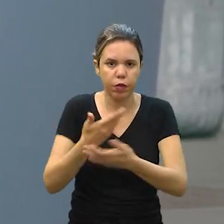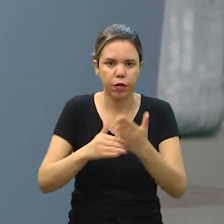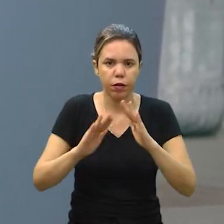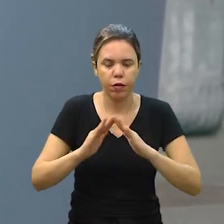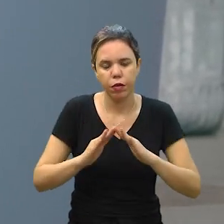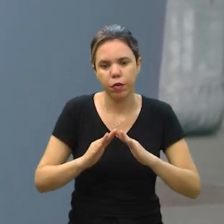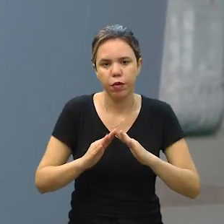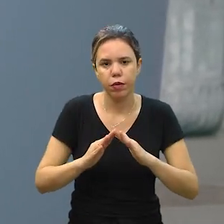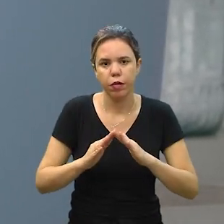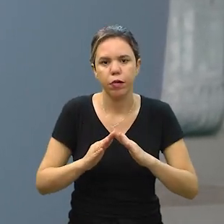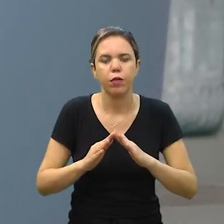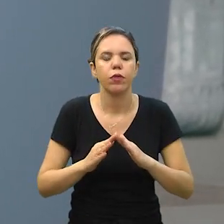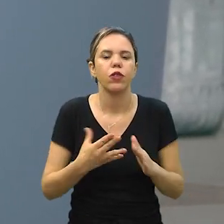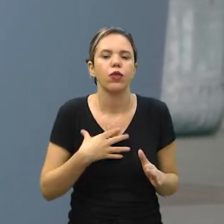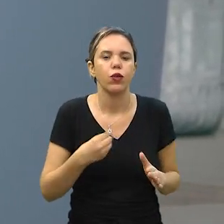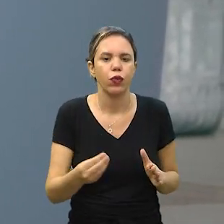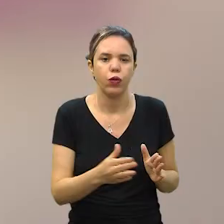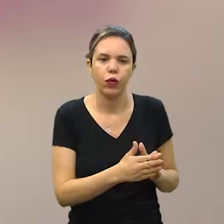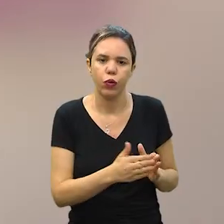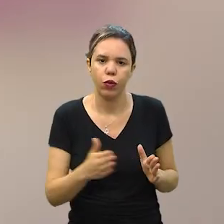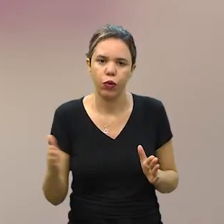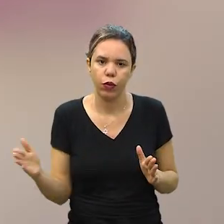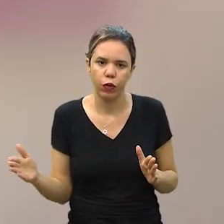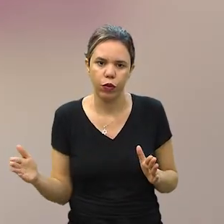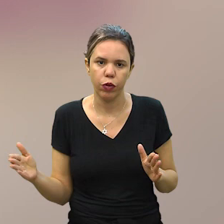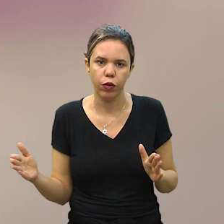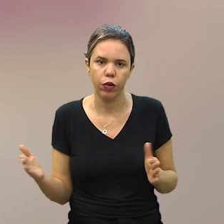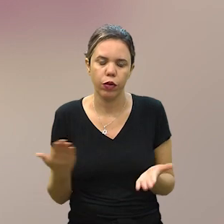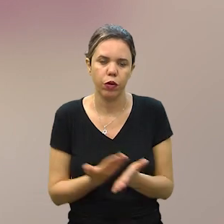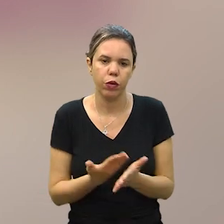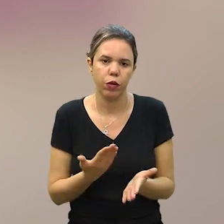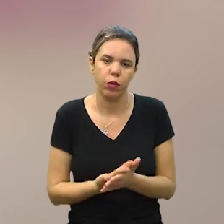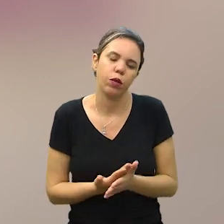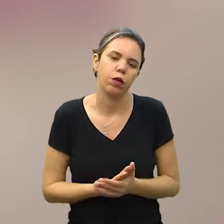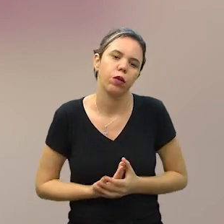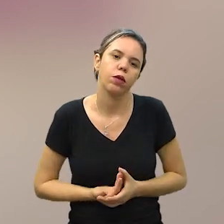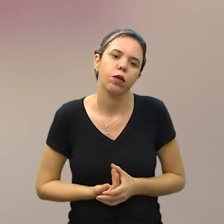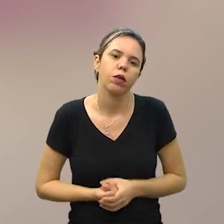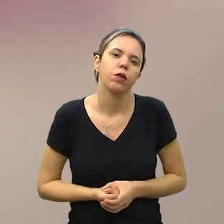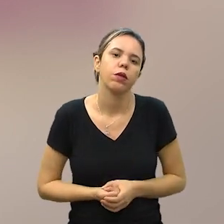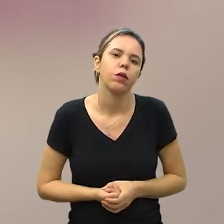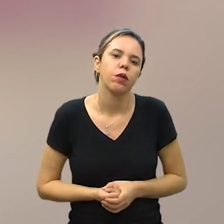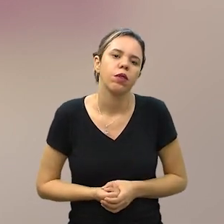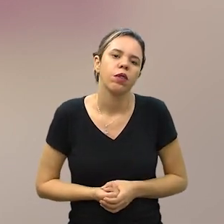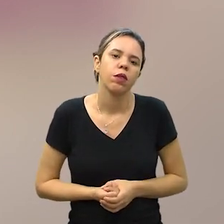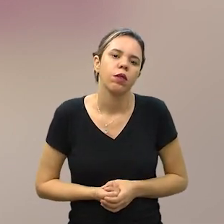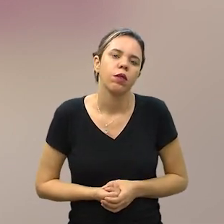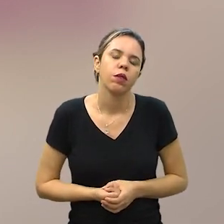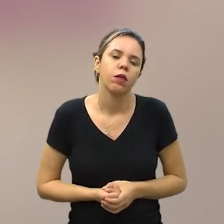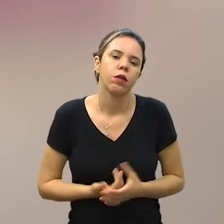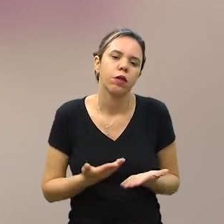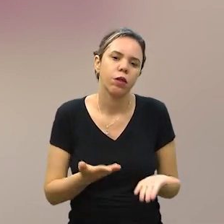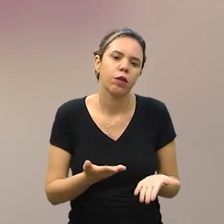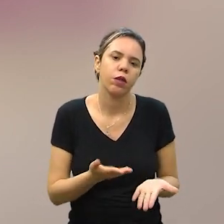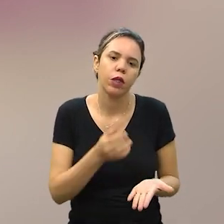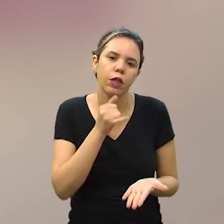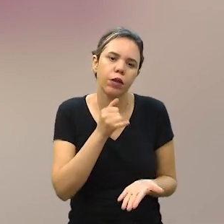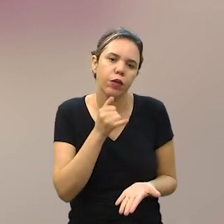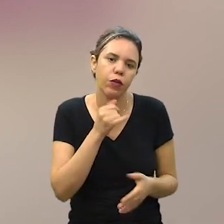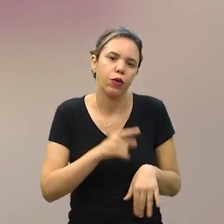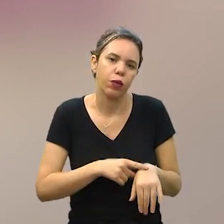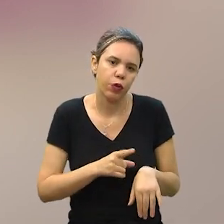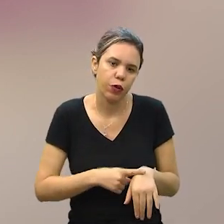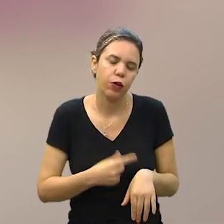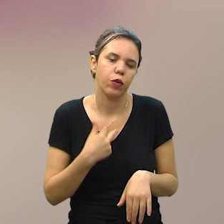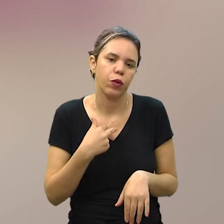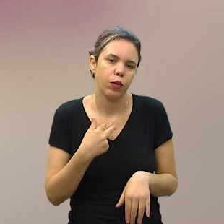a escola, estadia do filho no período das aulas, né? Dele estar ali, comprometer